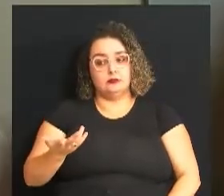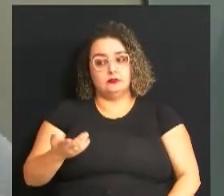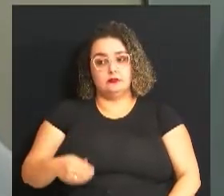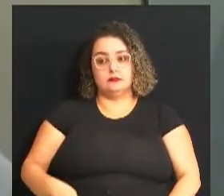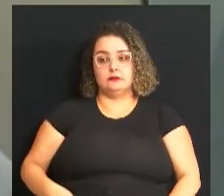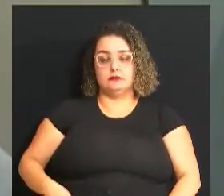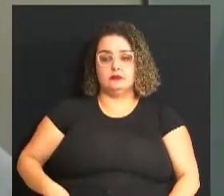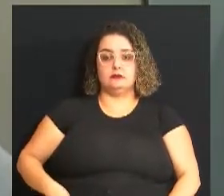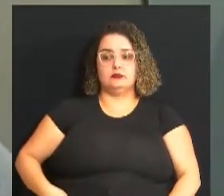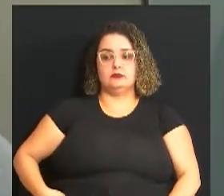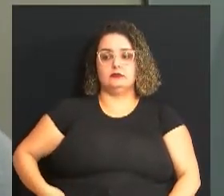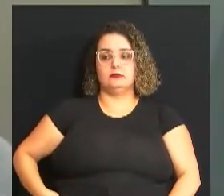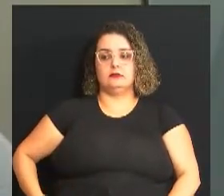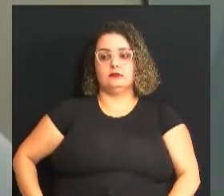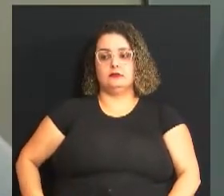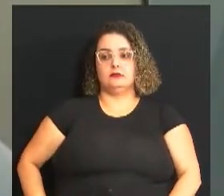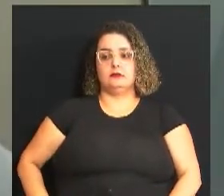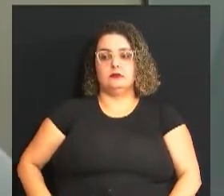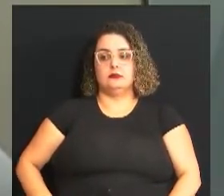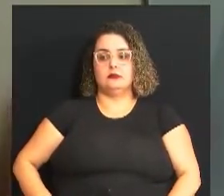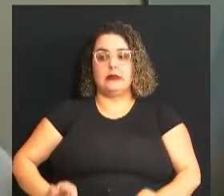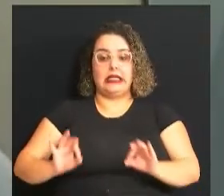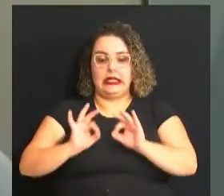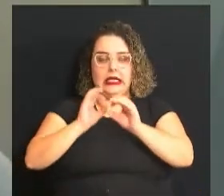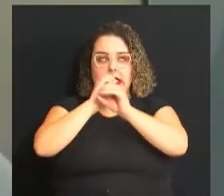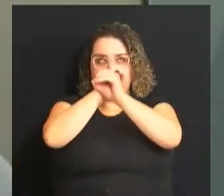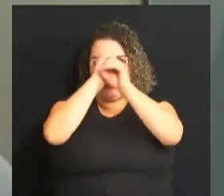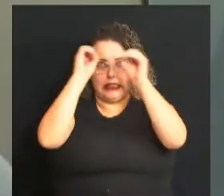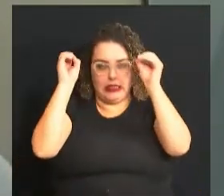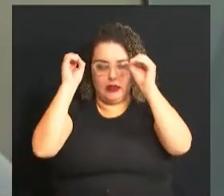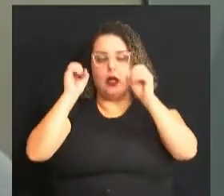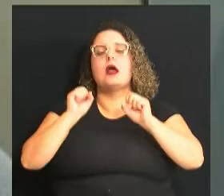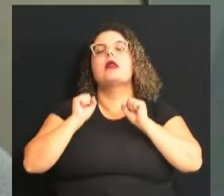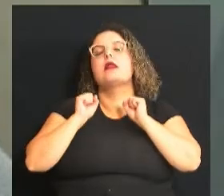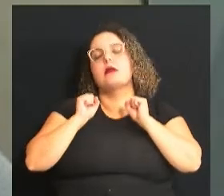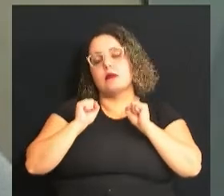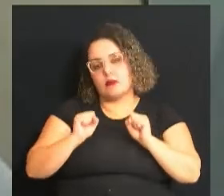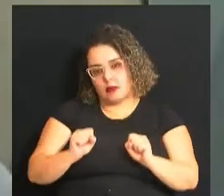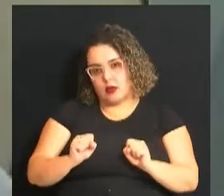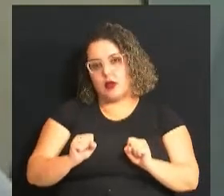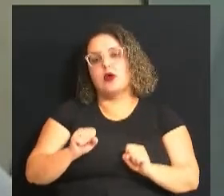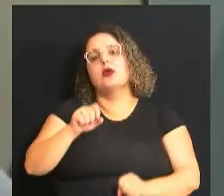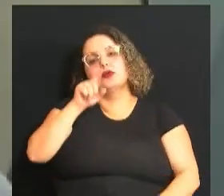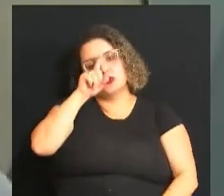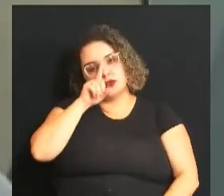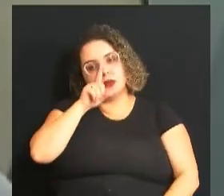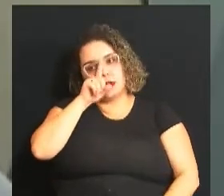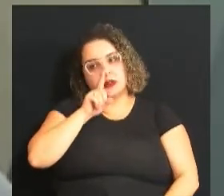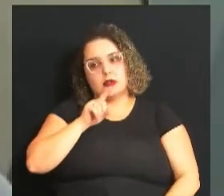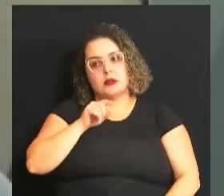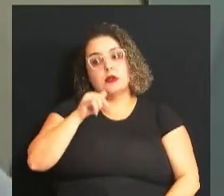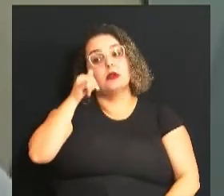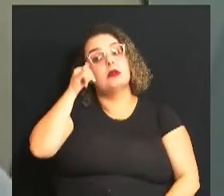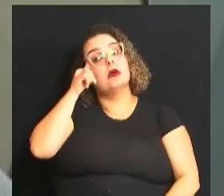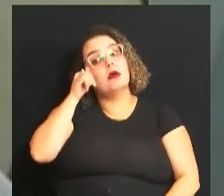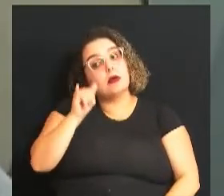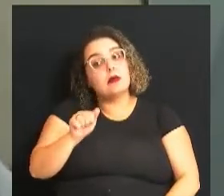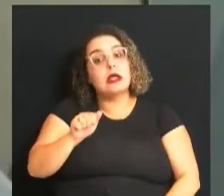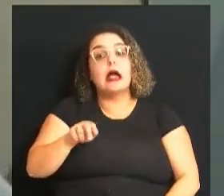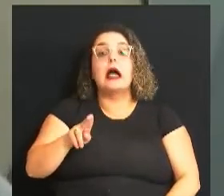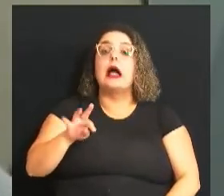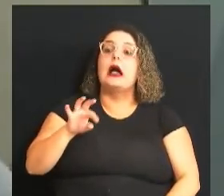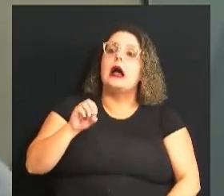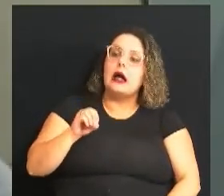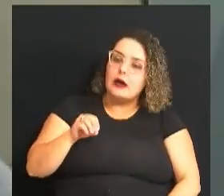nada é inocente. Tudo tem a possibilidade do risco. Então, evitem a automedicação a